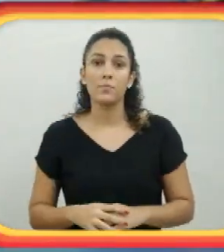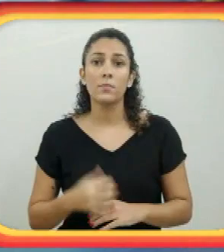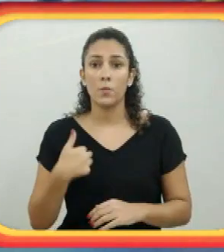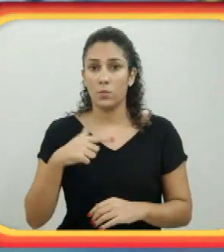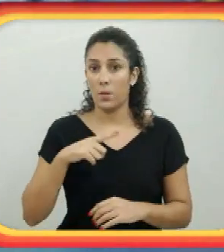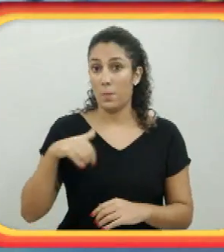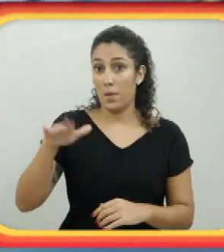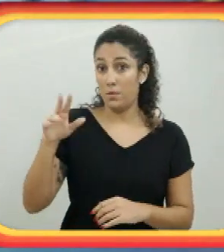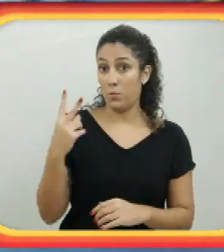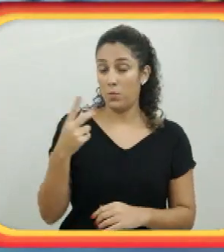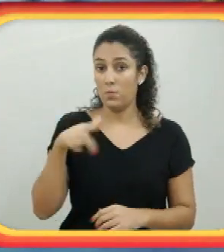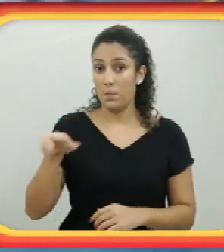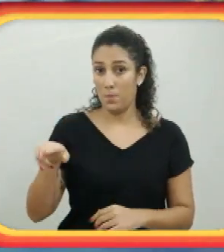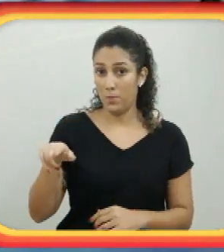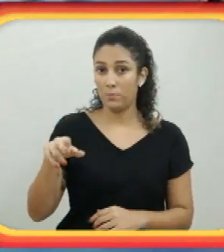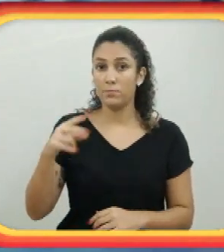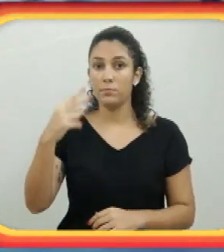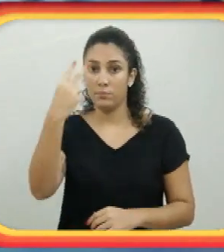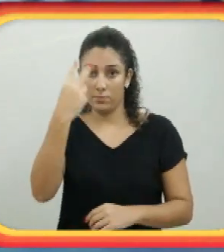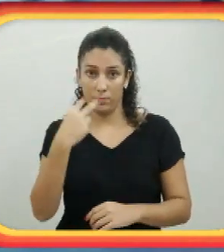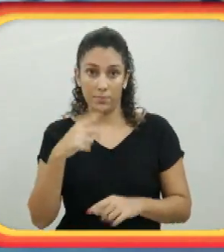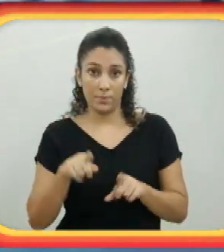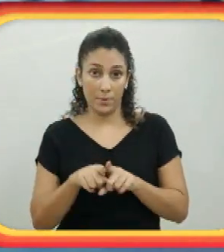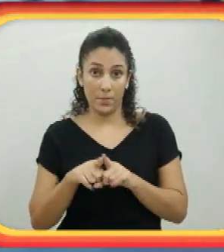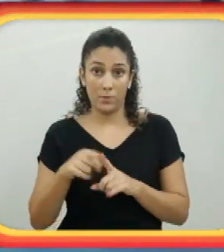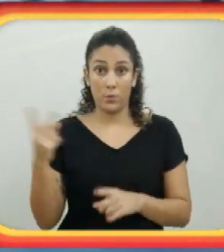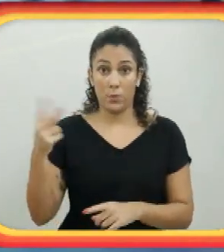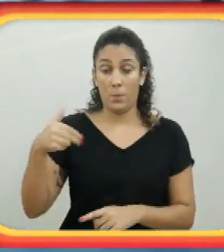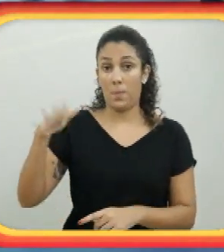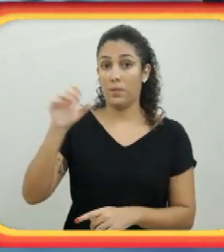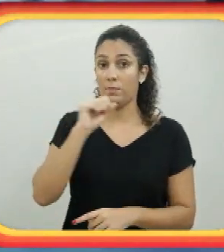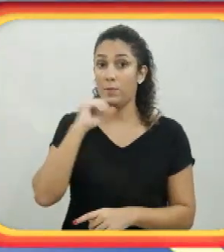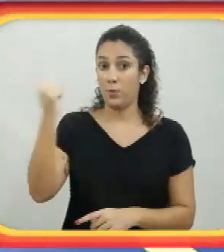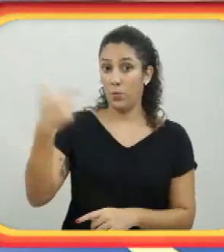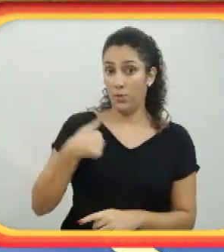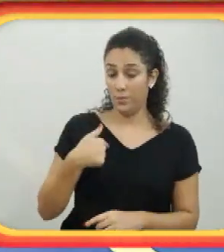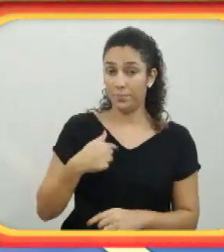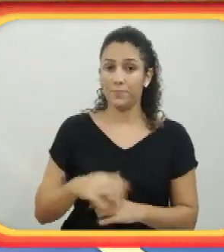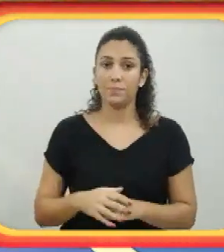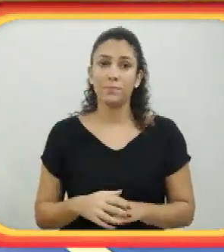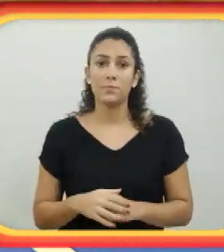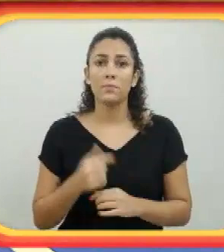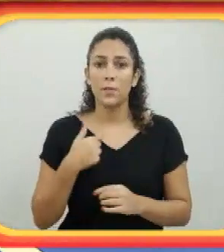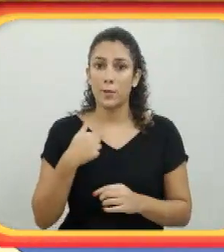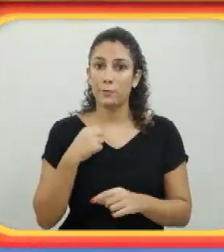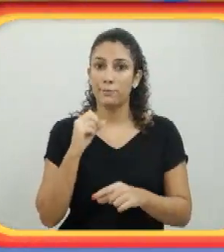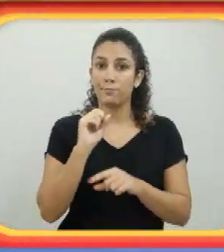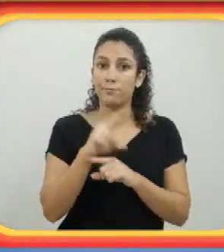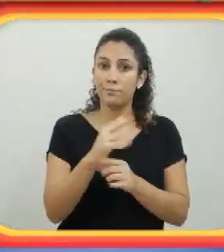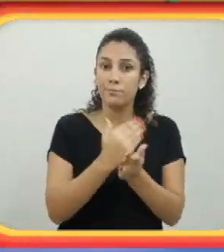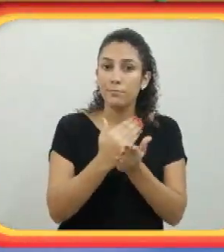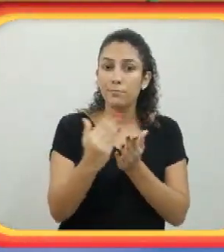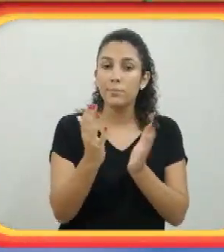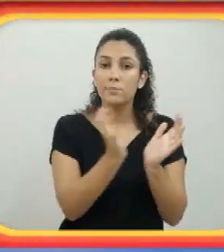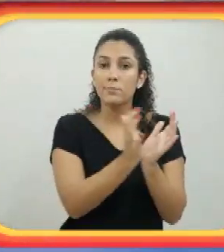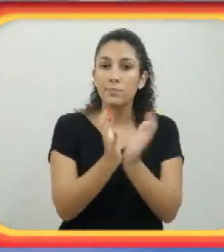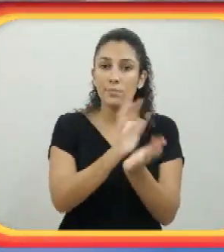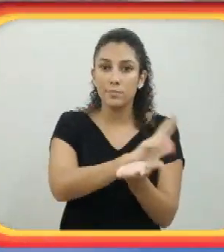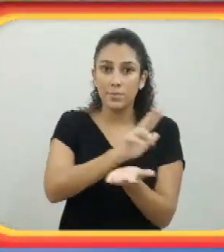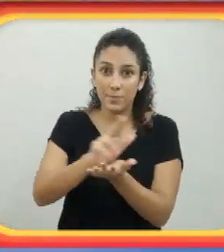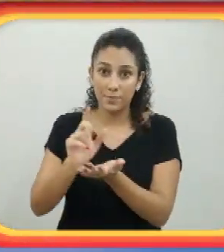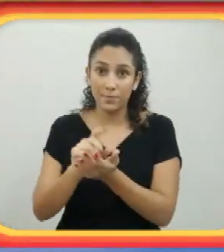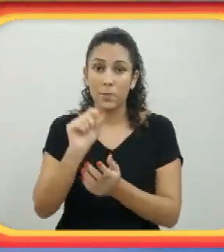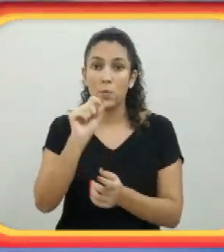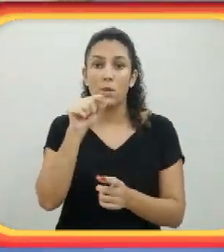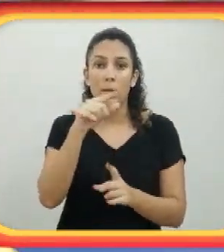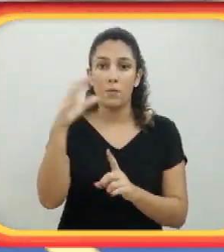deficiência visual, eles são mais velhos que eu e iniciaram na modalidade. E foi por essa influência familiar